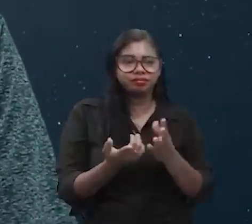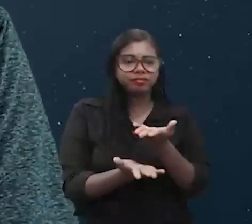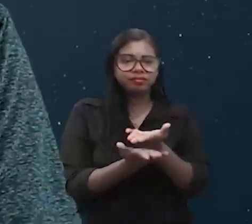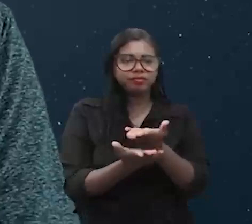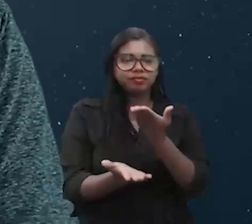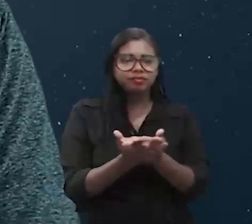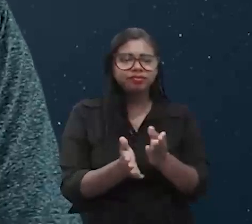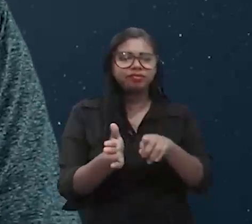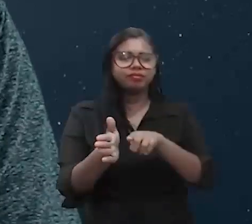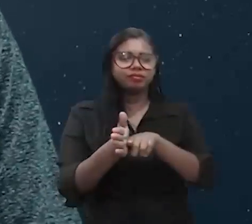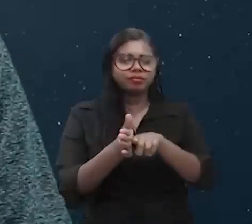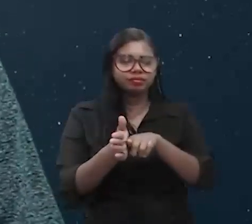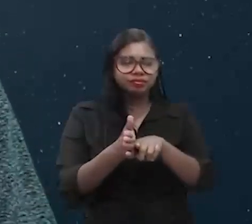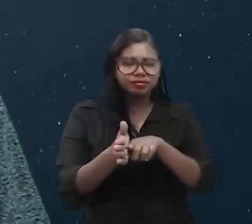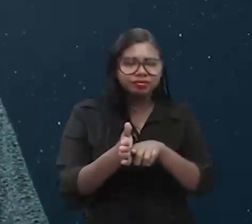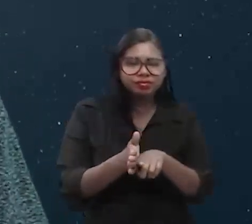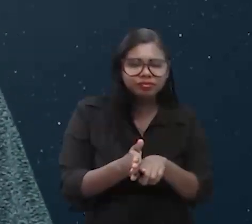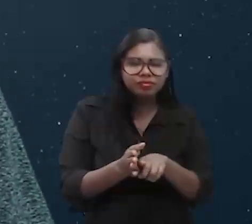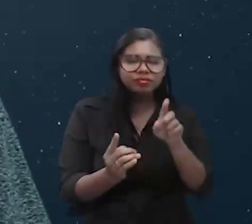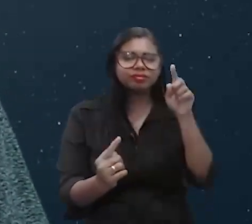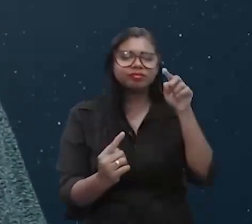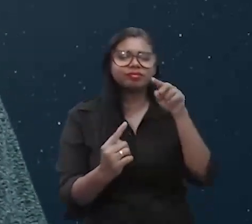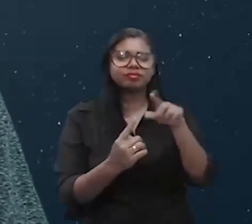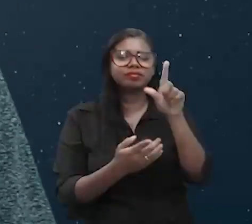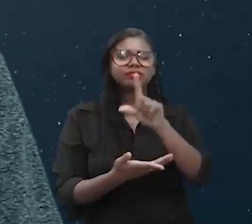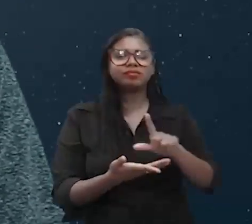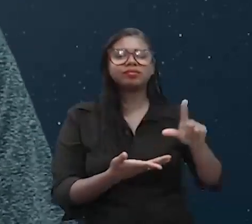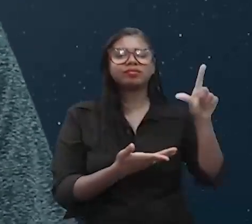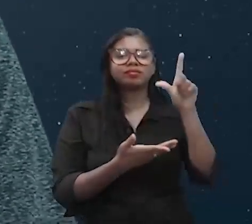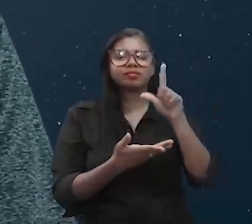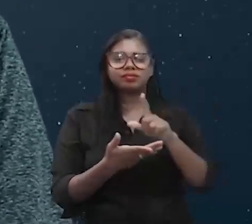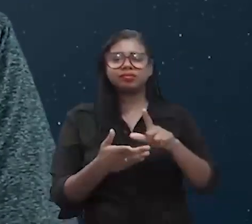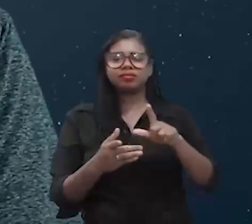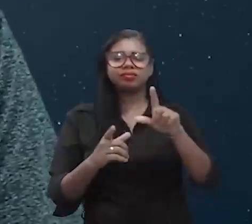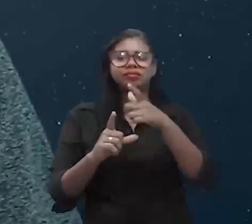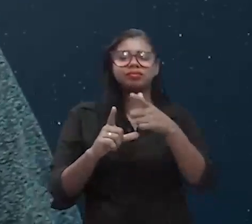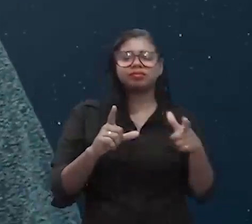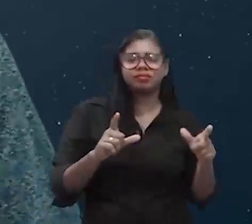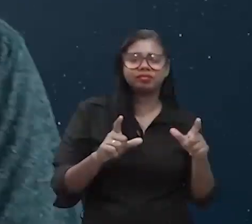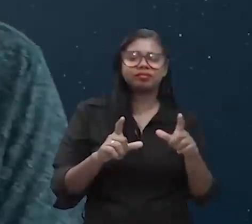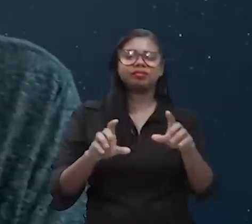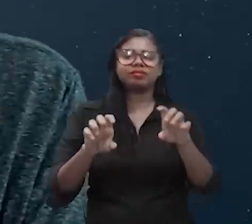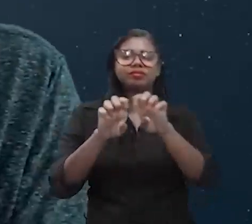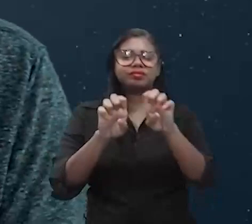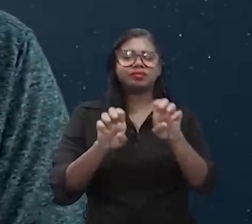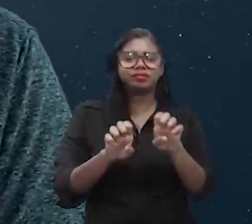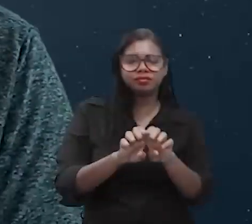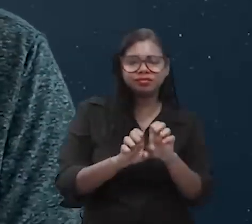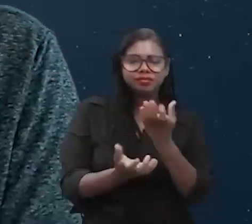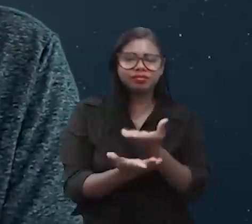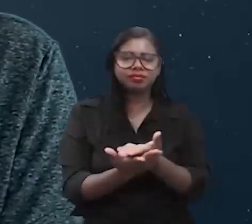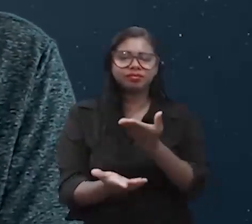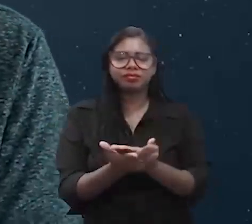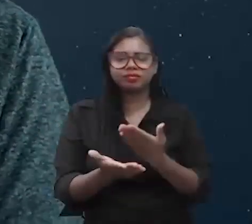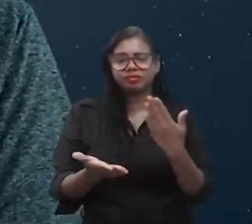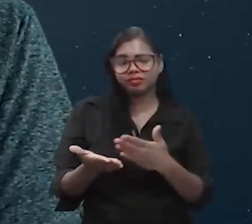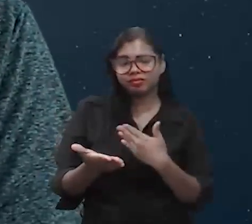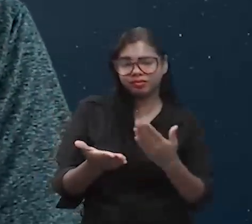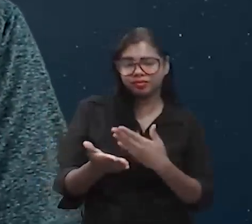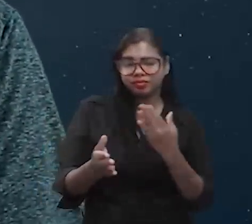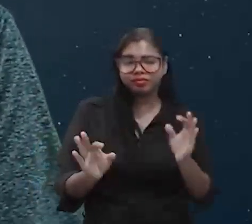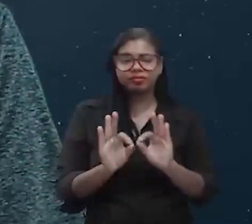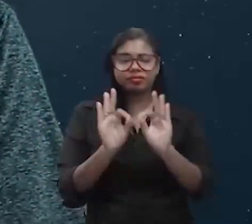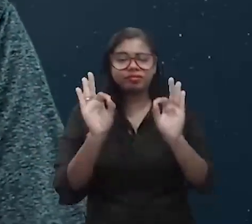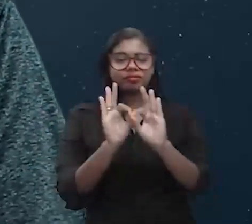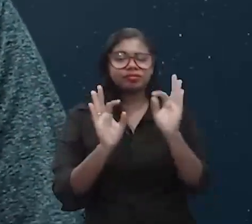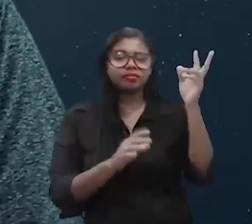Brasil, não existia uma cronologia sistemática, estudo sistemático, livros como você tem hoje de história